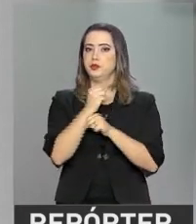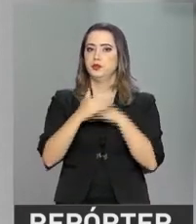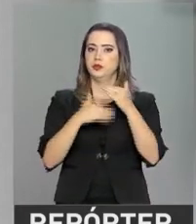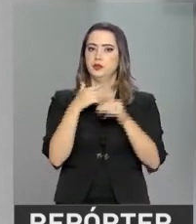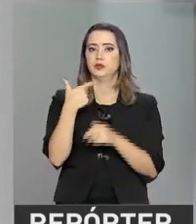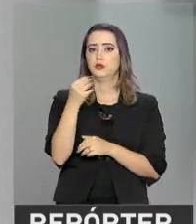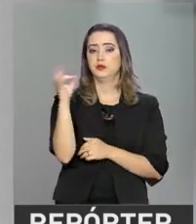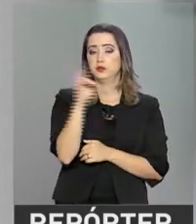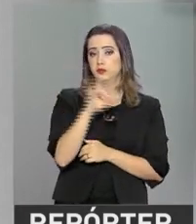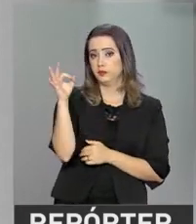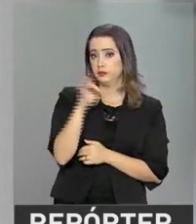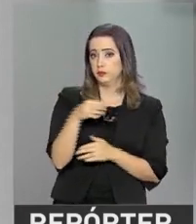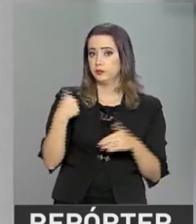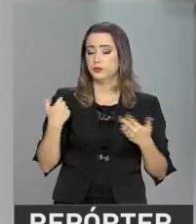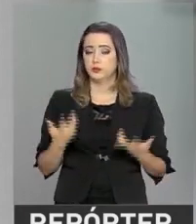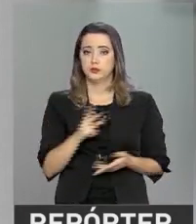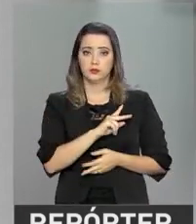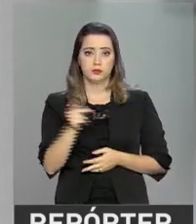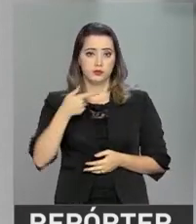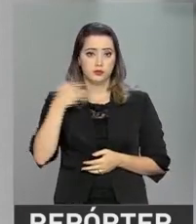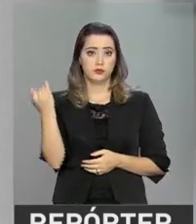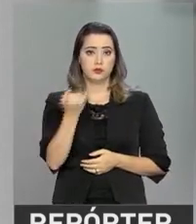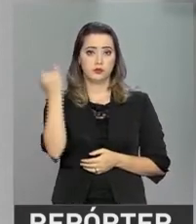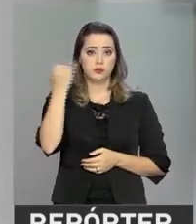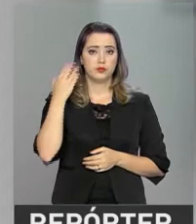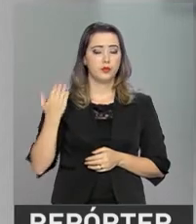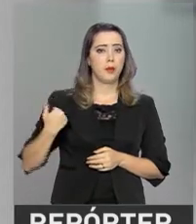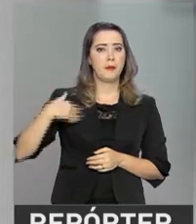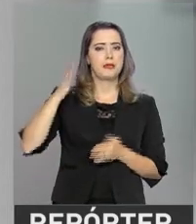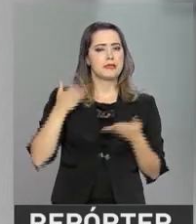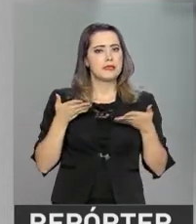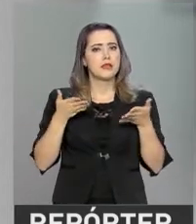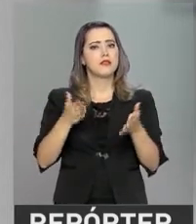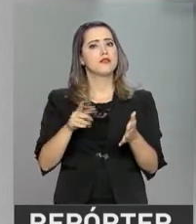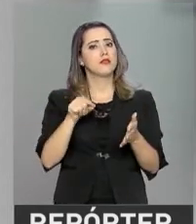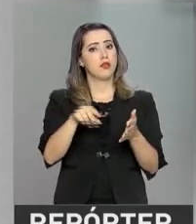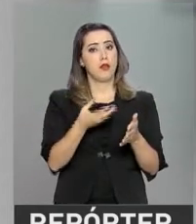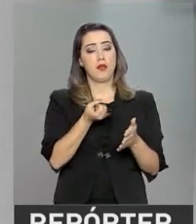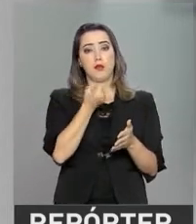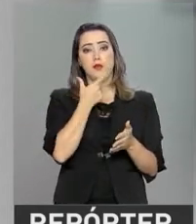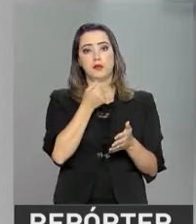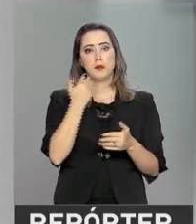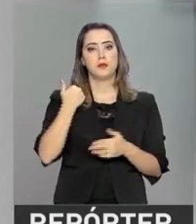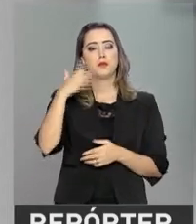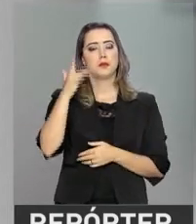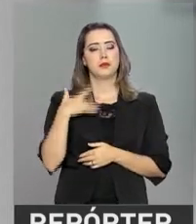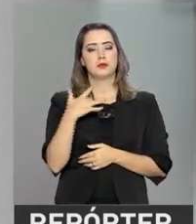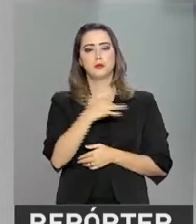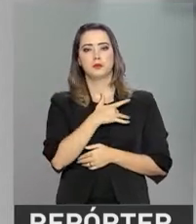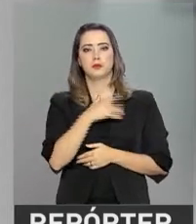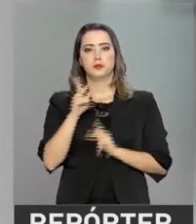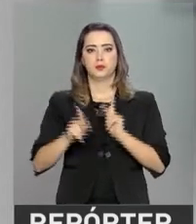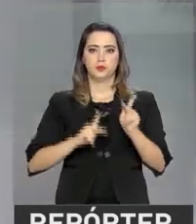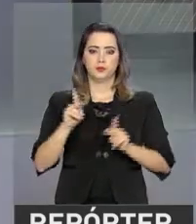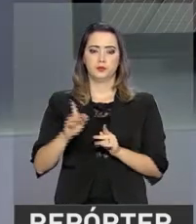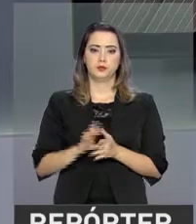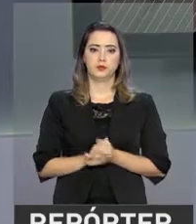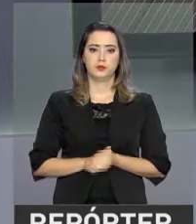foi de 20% o presidente destacou que mais acesso a medicamentos é mais saúde para a população